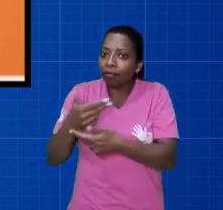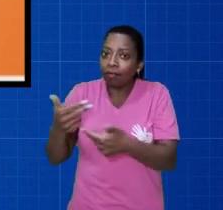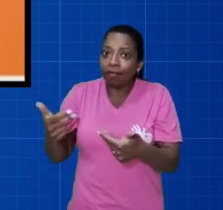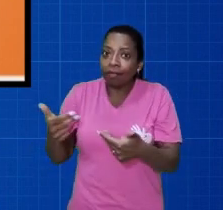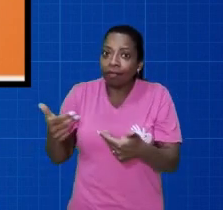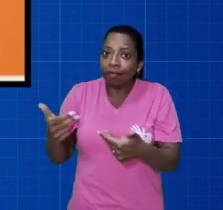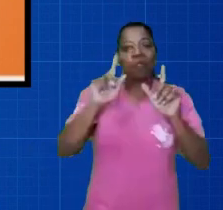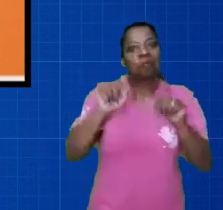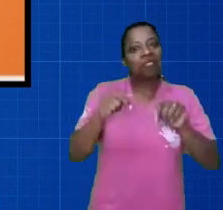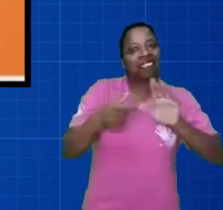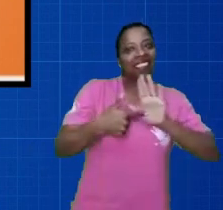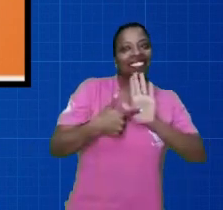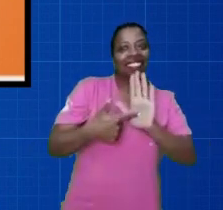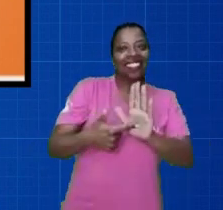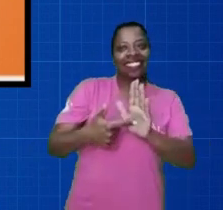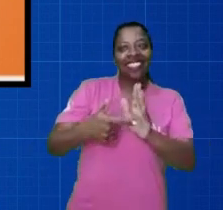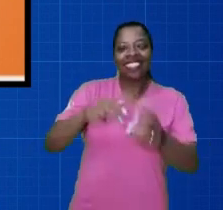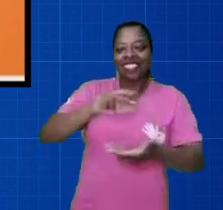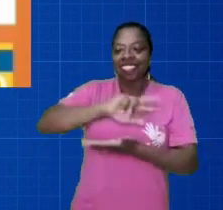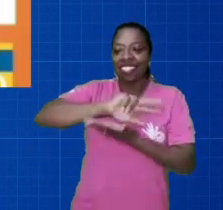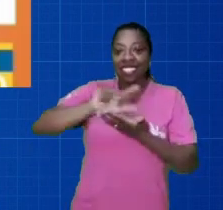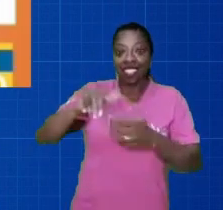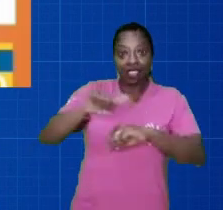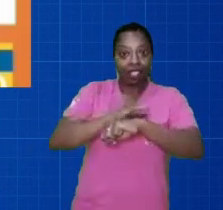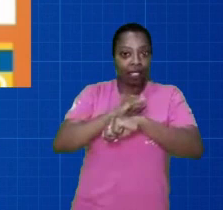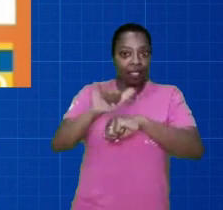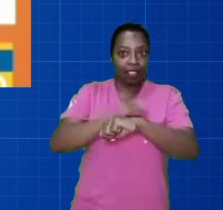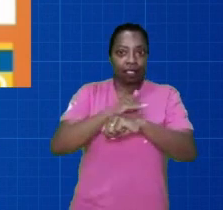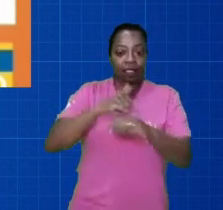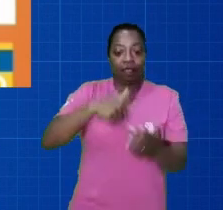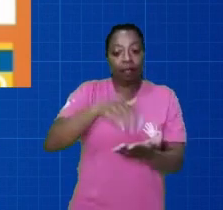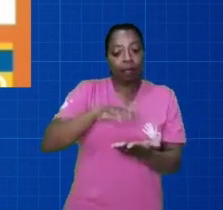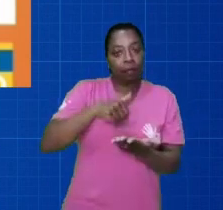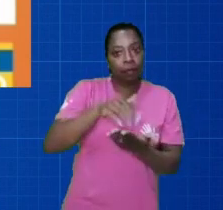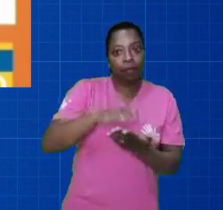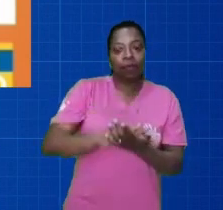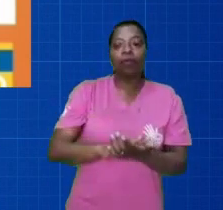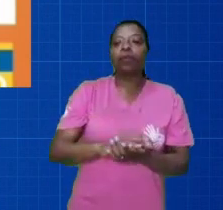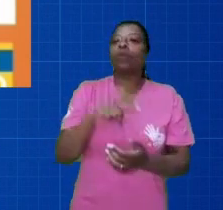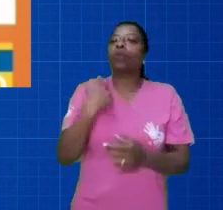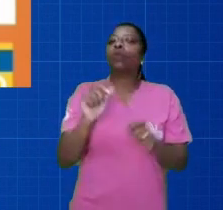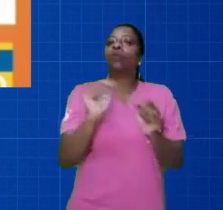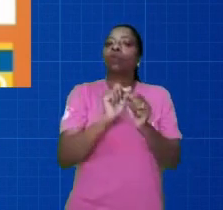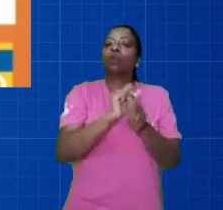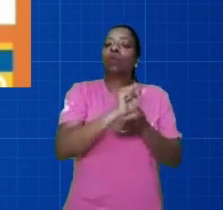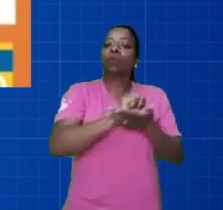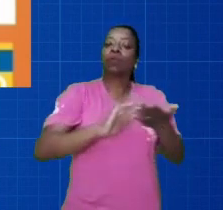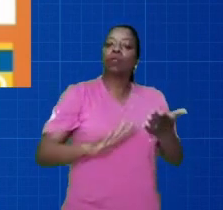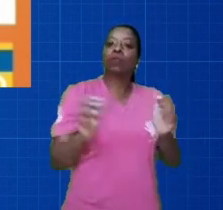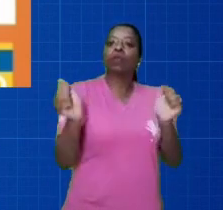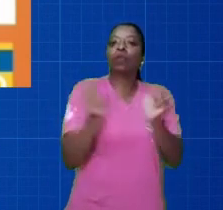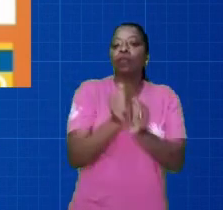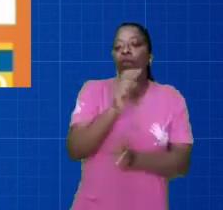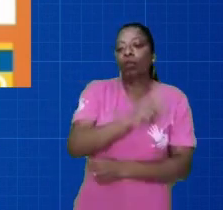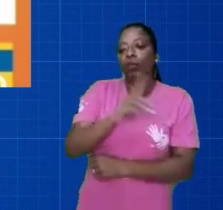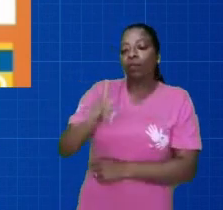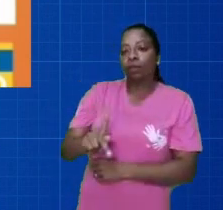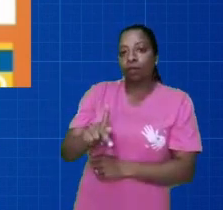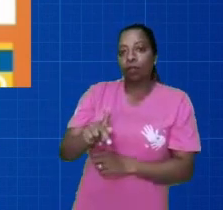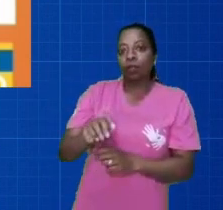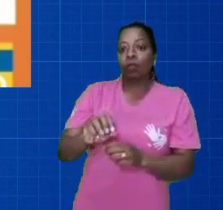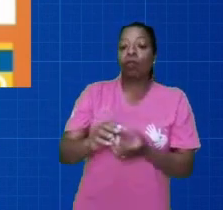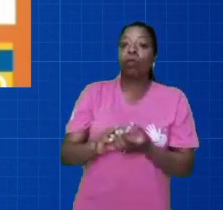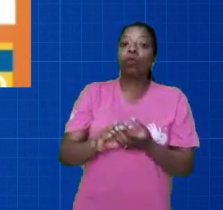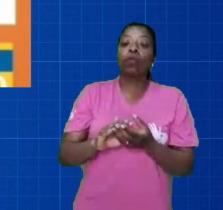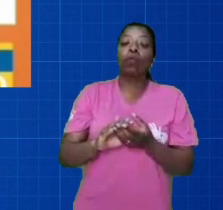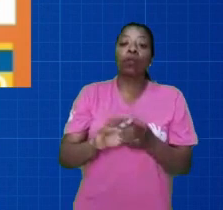A ideia é mostrar possibilidades de pintura. Nós fizemos essa atividade com os professores do Clube de Ciências, professora de